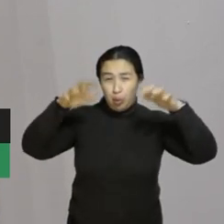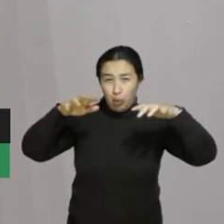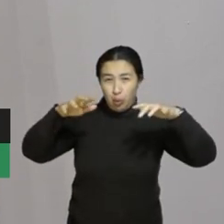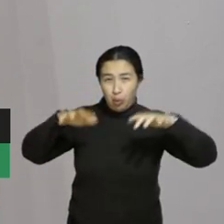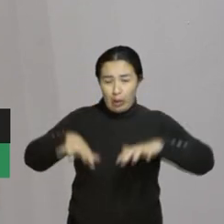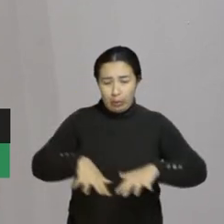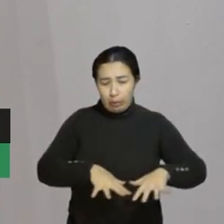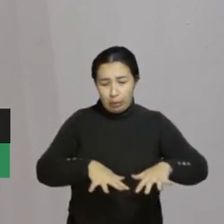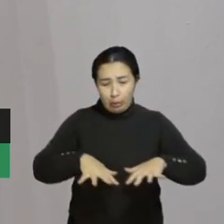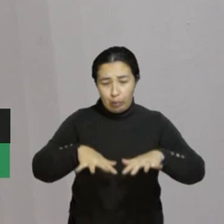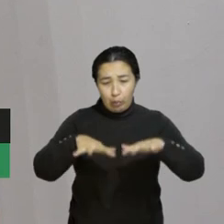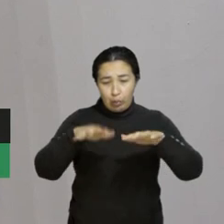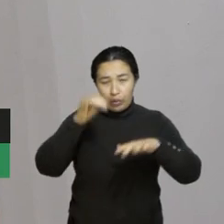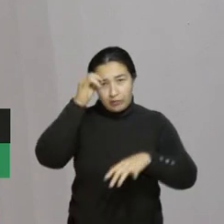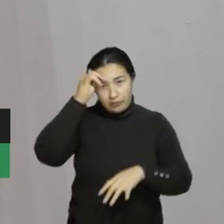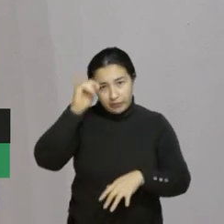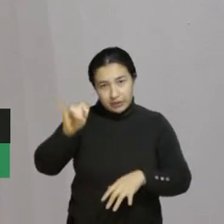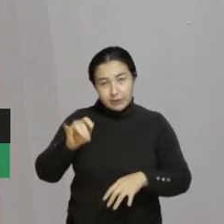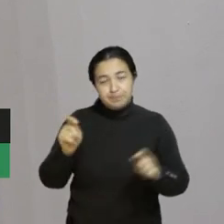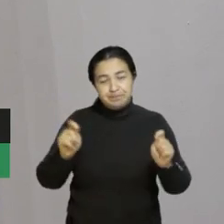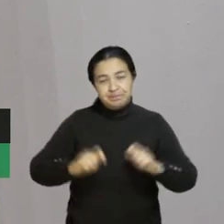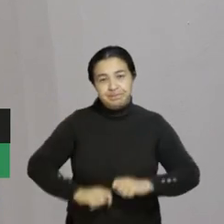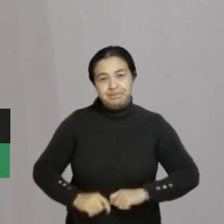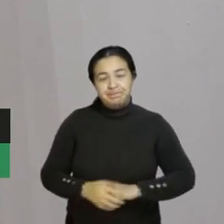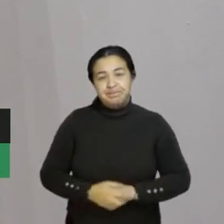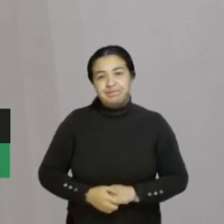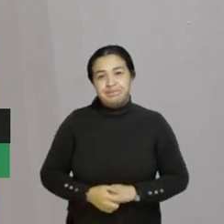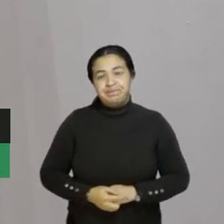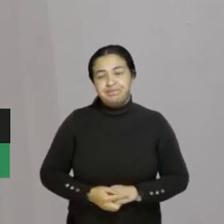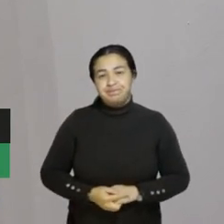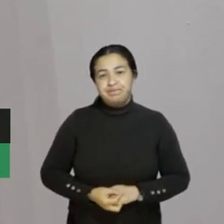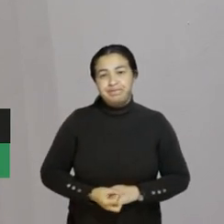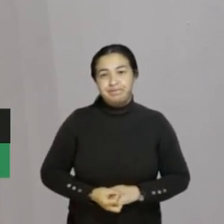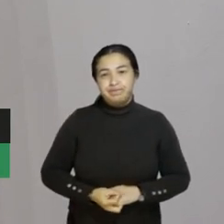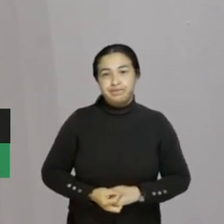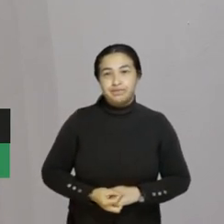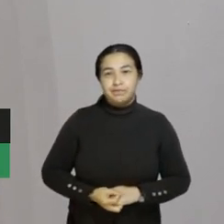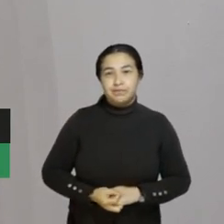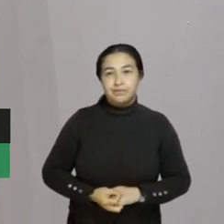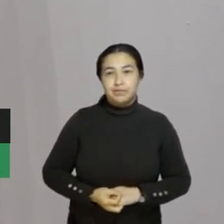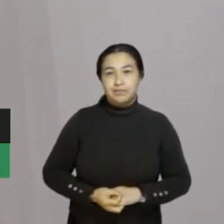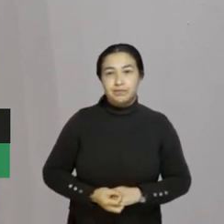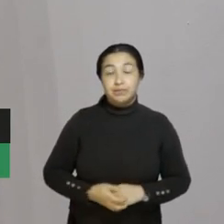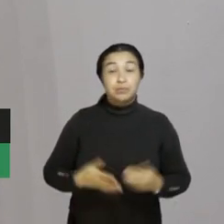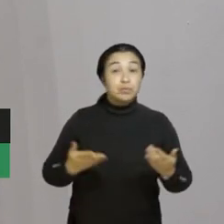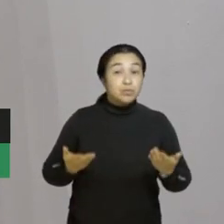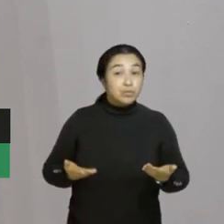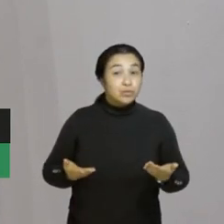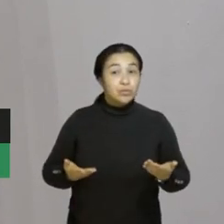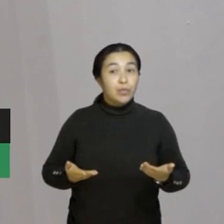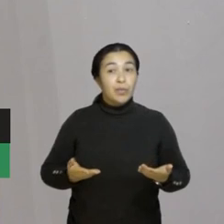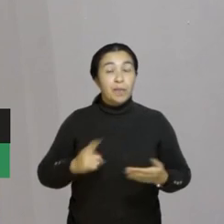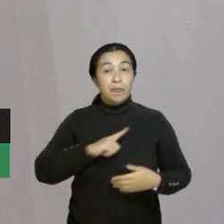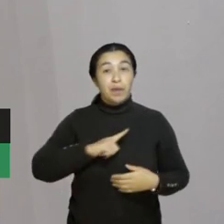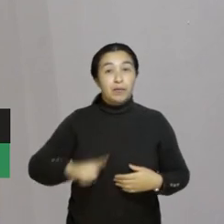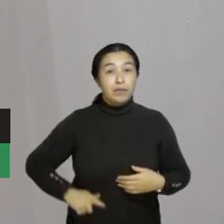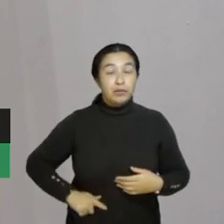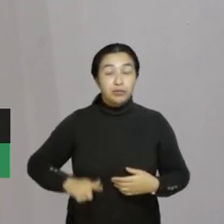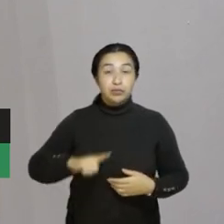prevenir processo de cheias no Vale do Itajaí. E o governador Jorginho